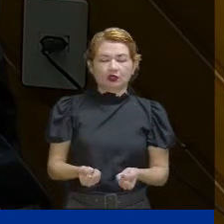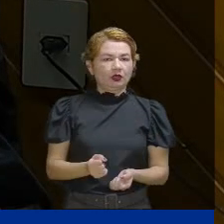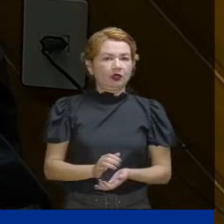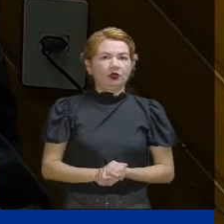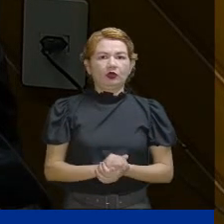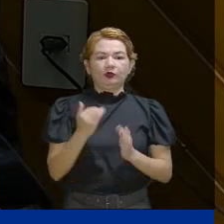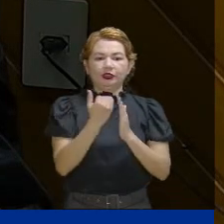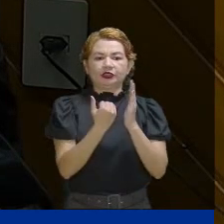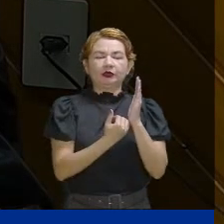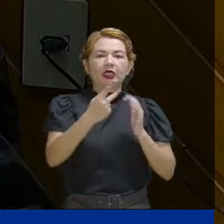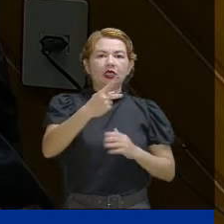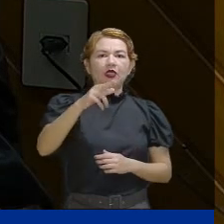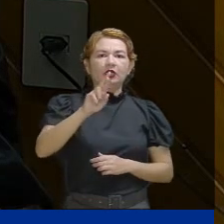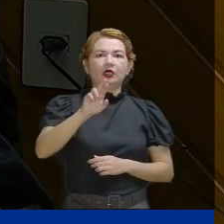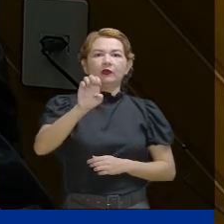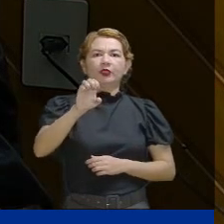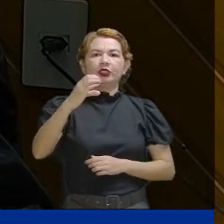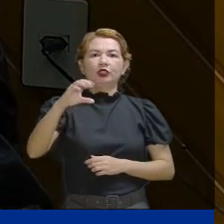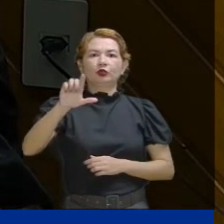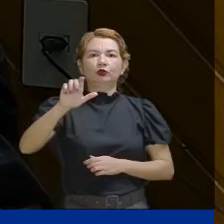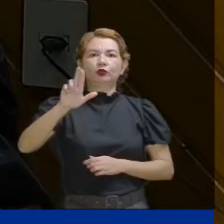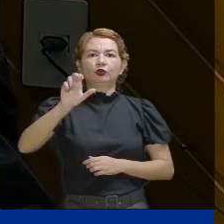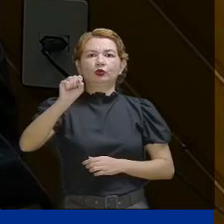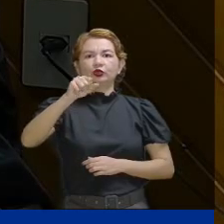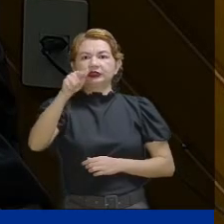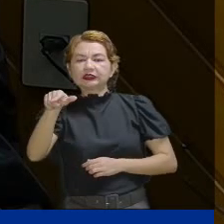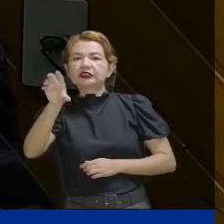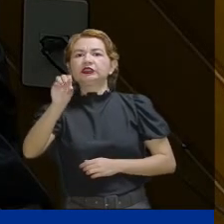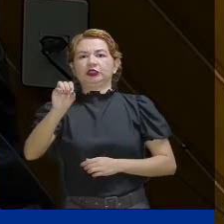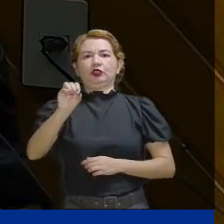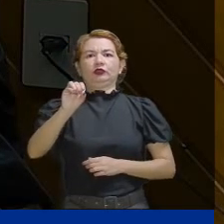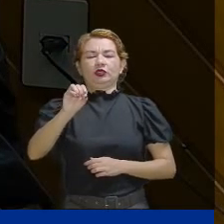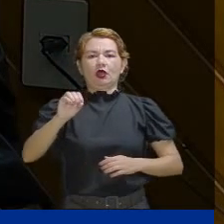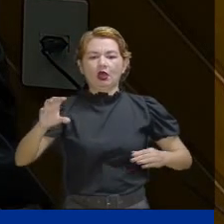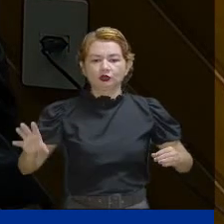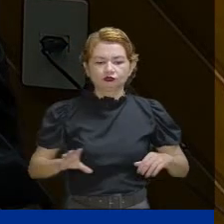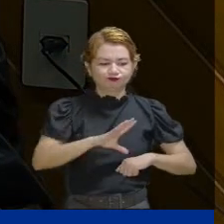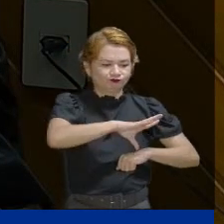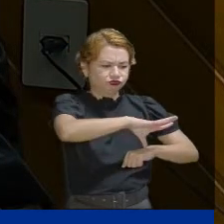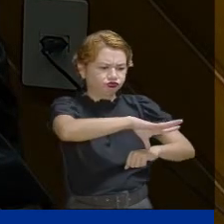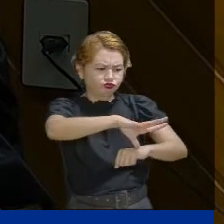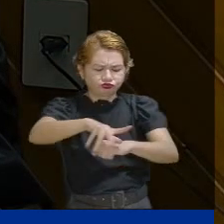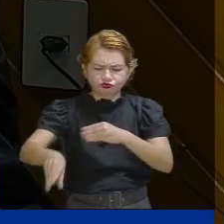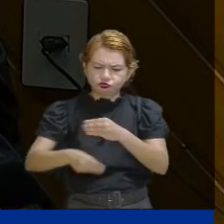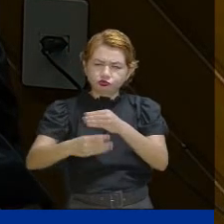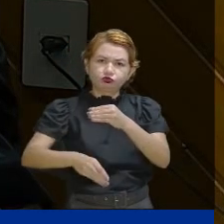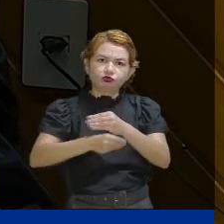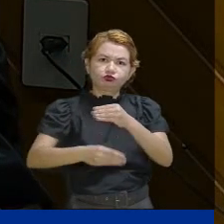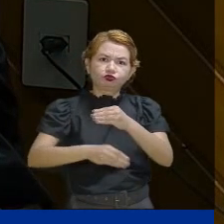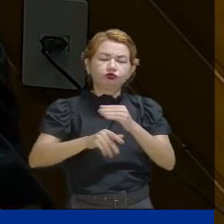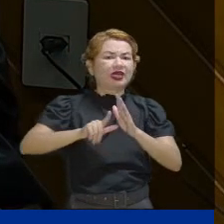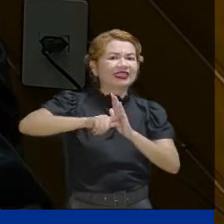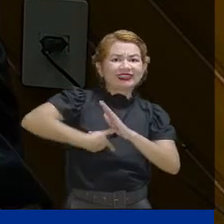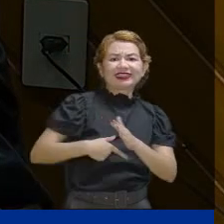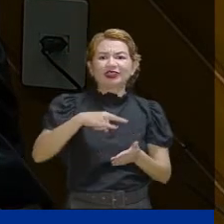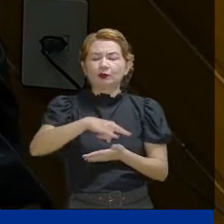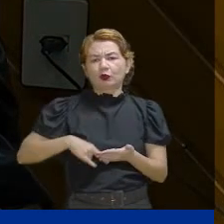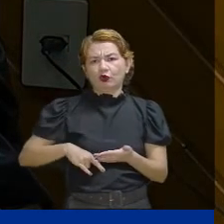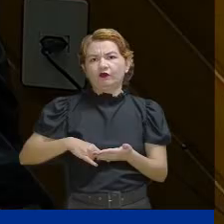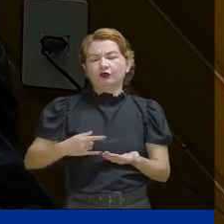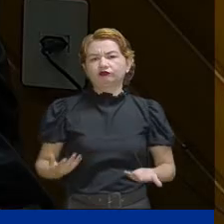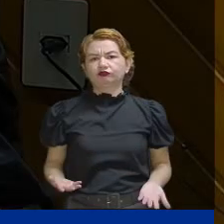da preclusão e não analisou o impacto da juntada tardia de provas que resultou no acordo